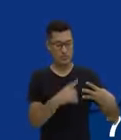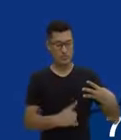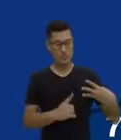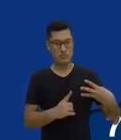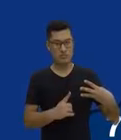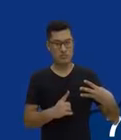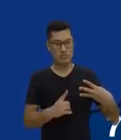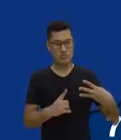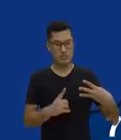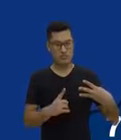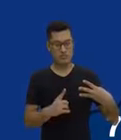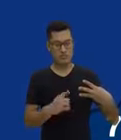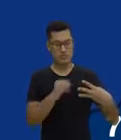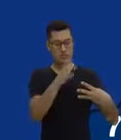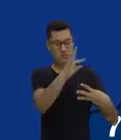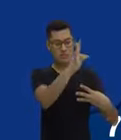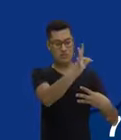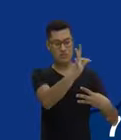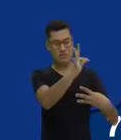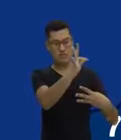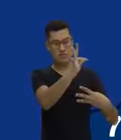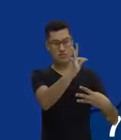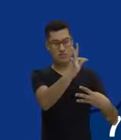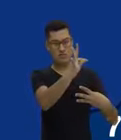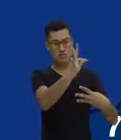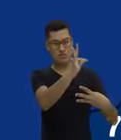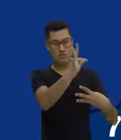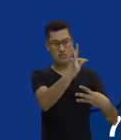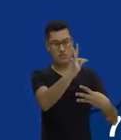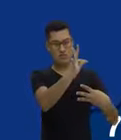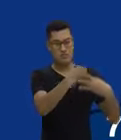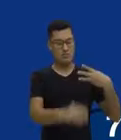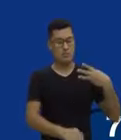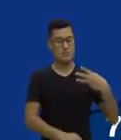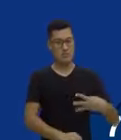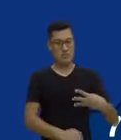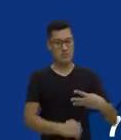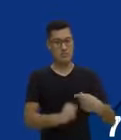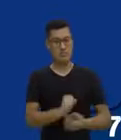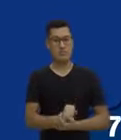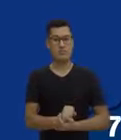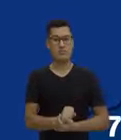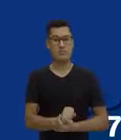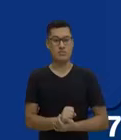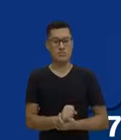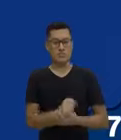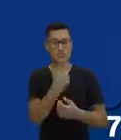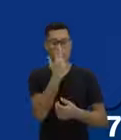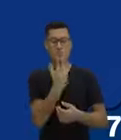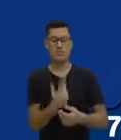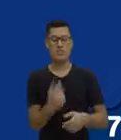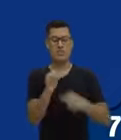duplicar de novo? Isso, então é a anterior. Que é, vamos escrever a anterior. Vou até colocar colorido aqui para o